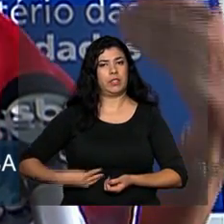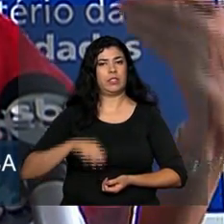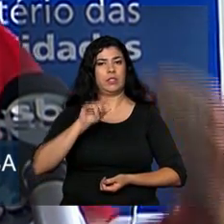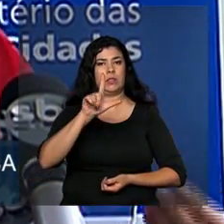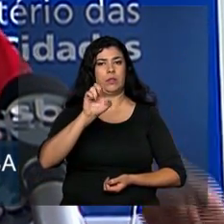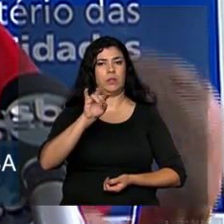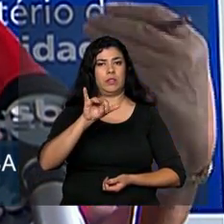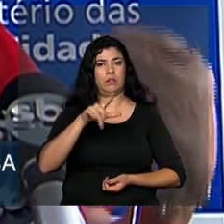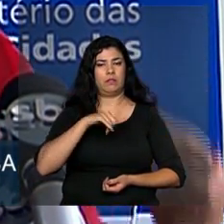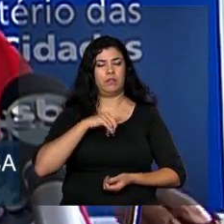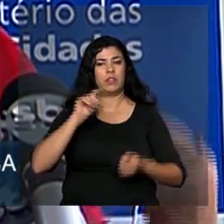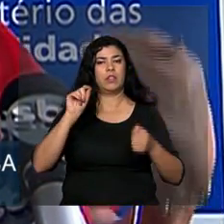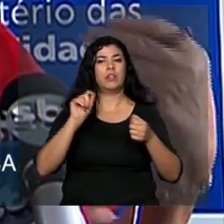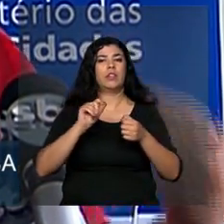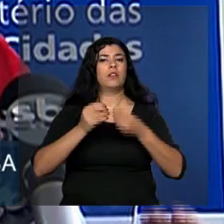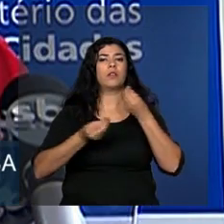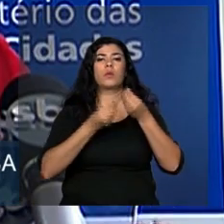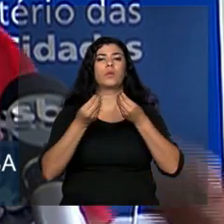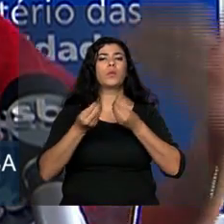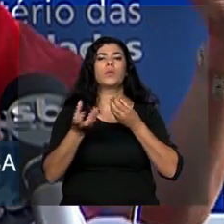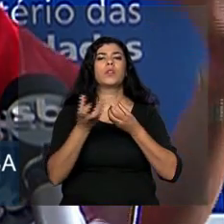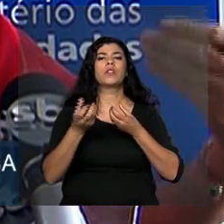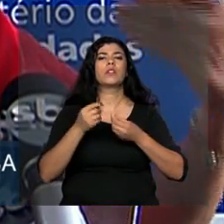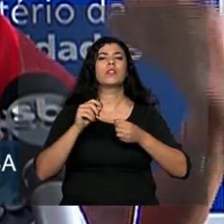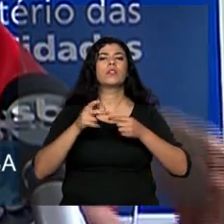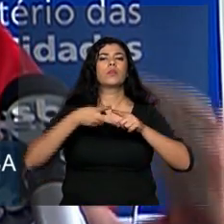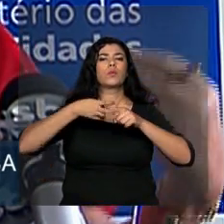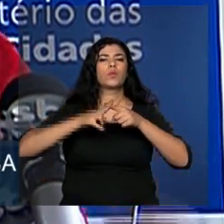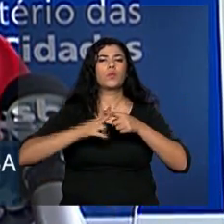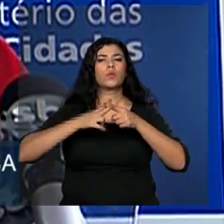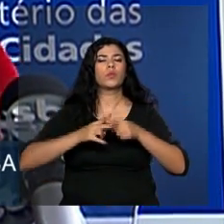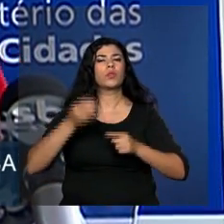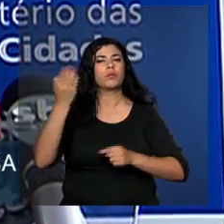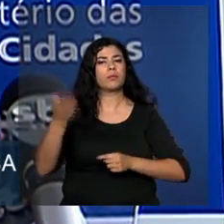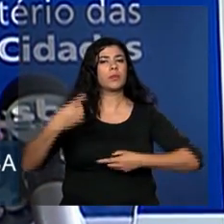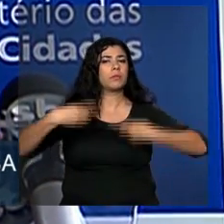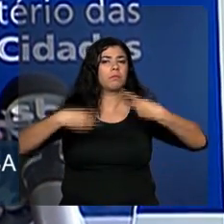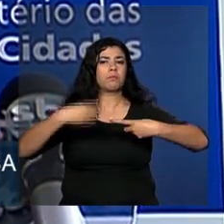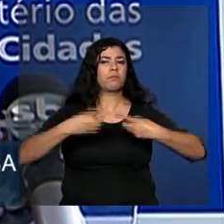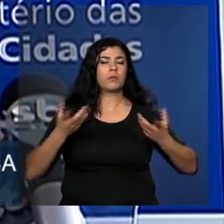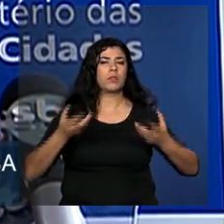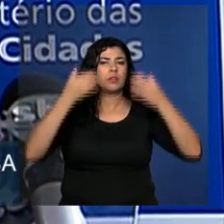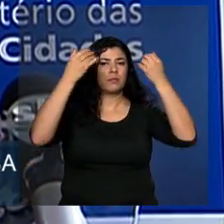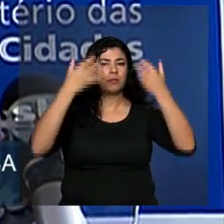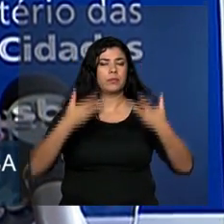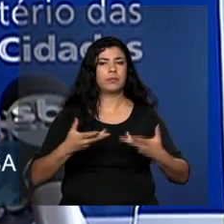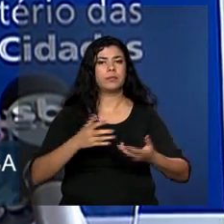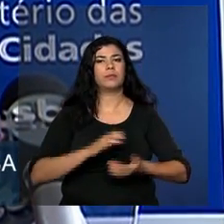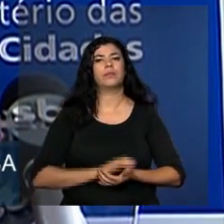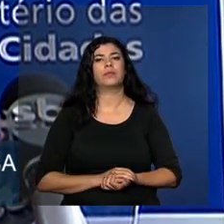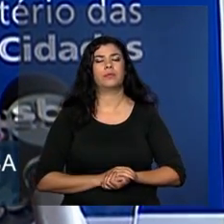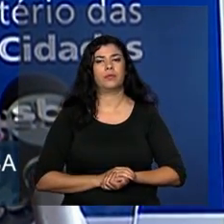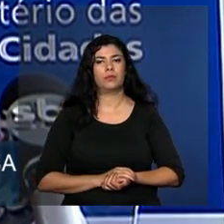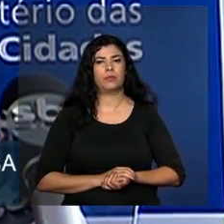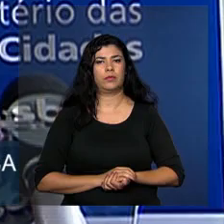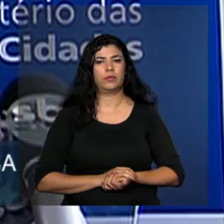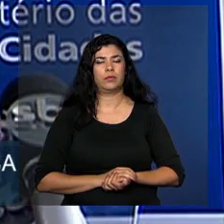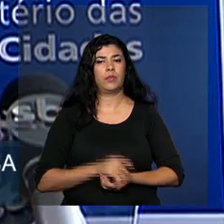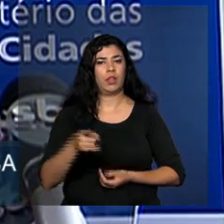Levy faz a discussão sobre o ajuste que cabe a ele fazer. Pois não.